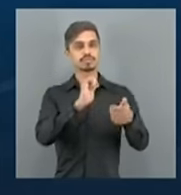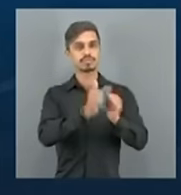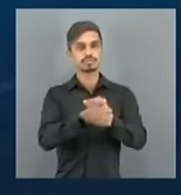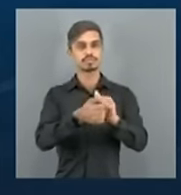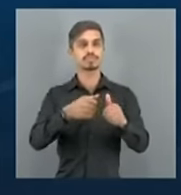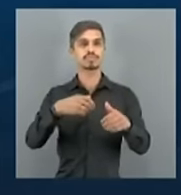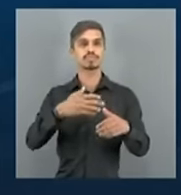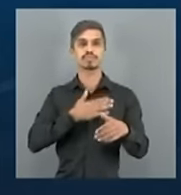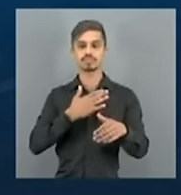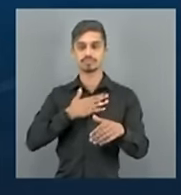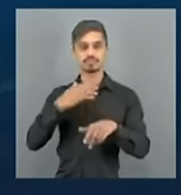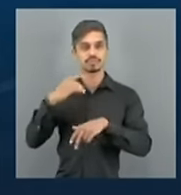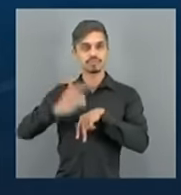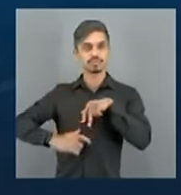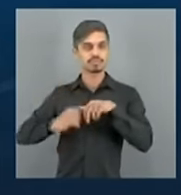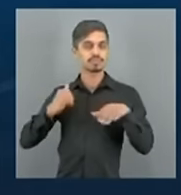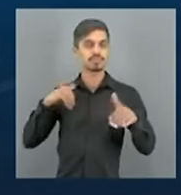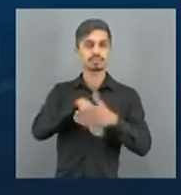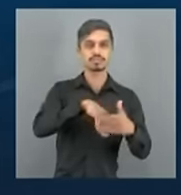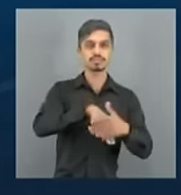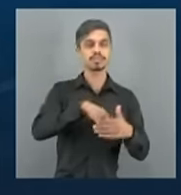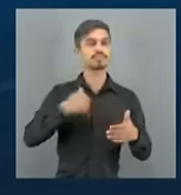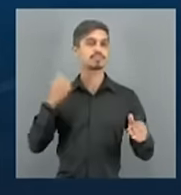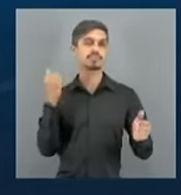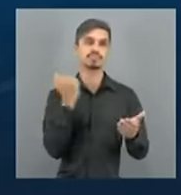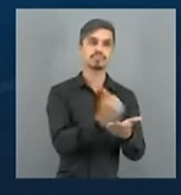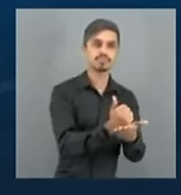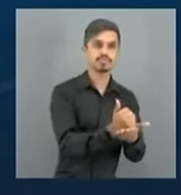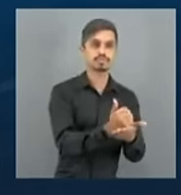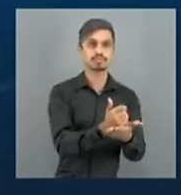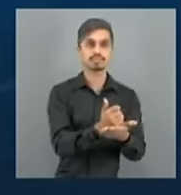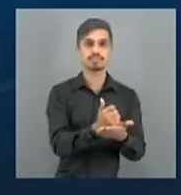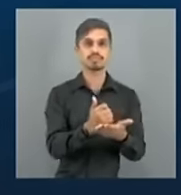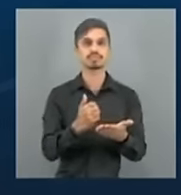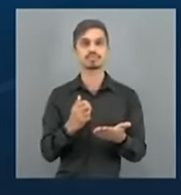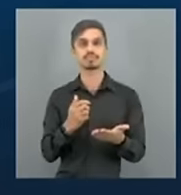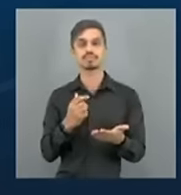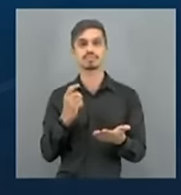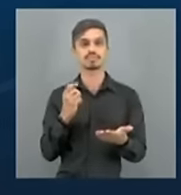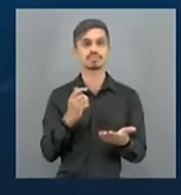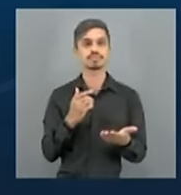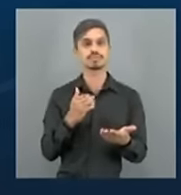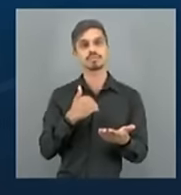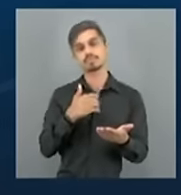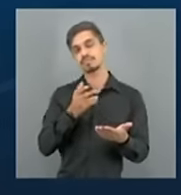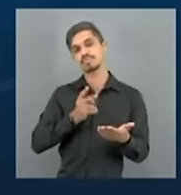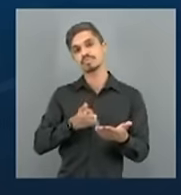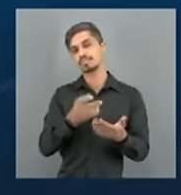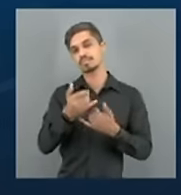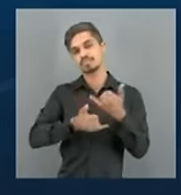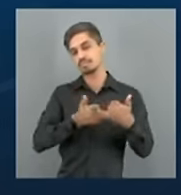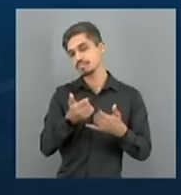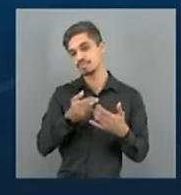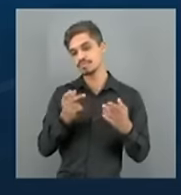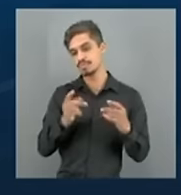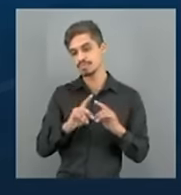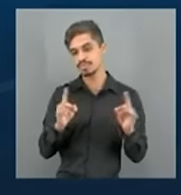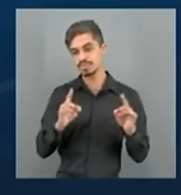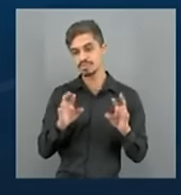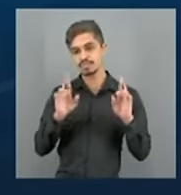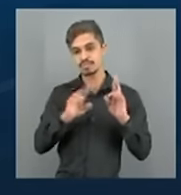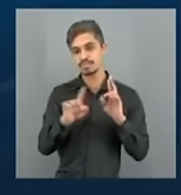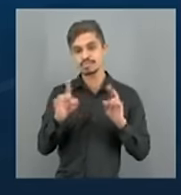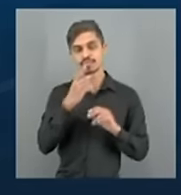jogadores e automaticamente hoje eu tenho, vou falar assim, você vai até brincar, eu espero que vocês não, mas eu tenho, hoje